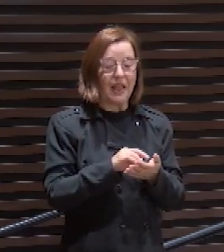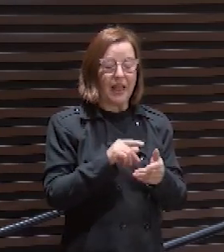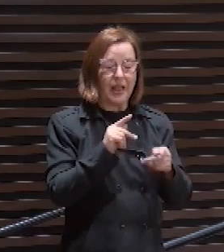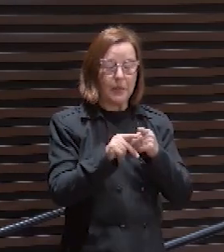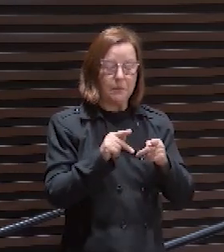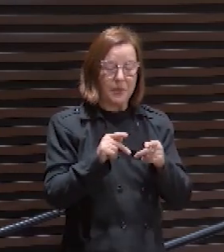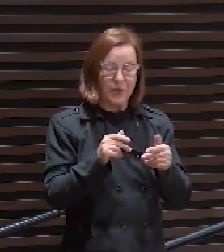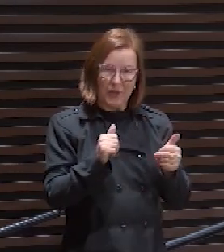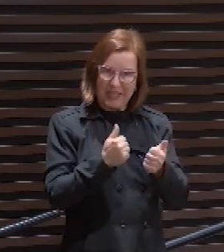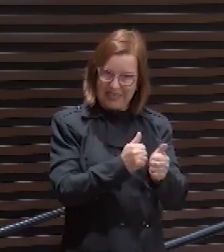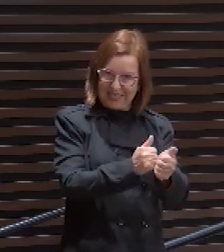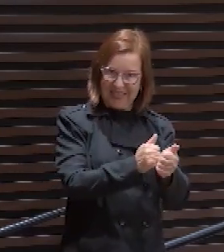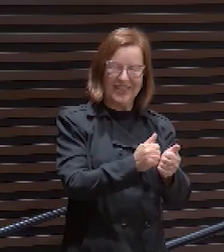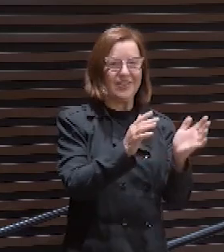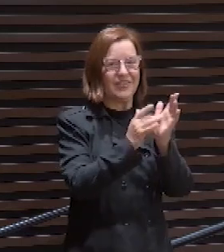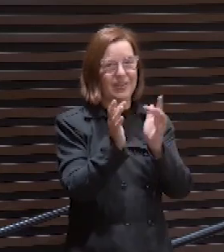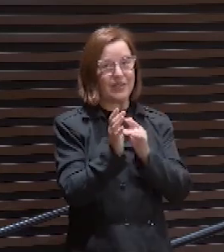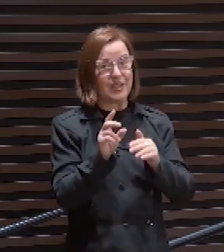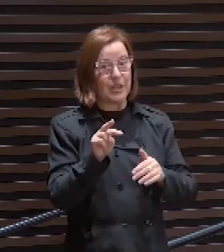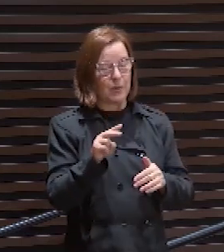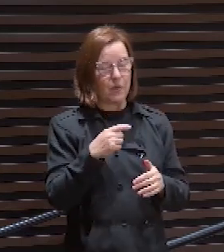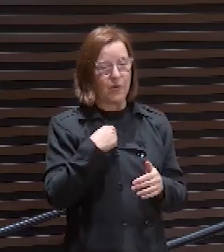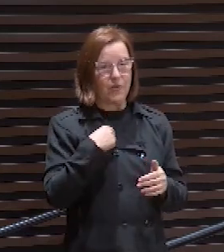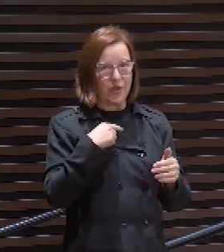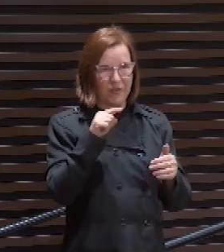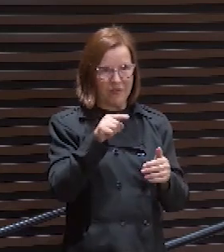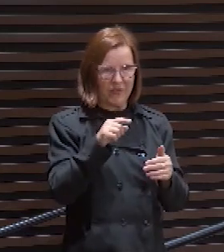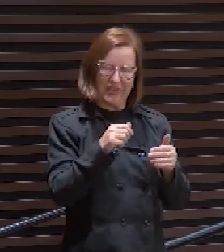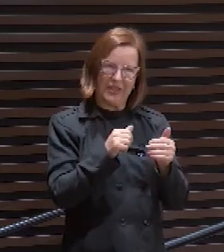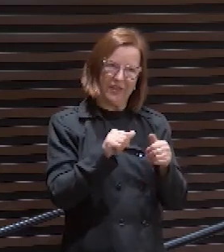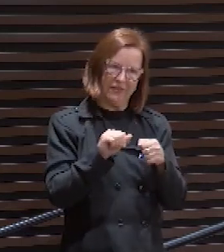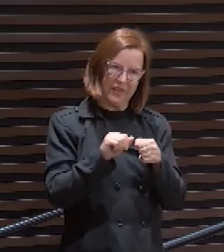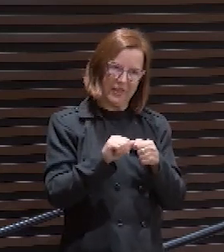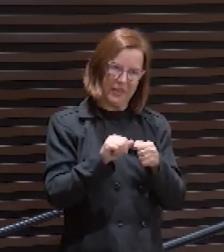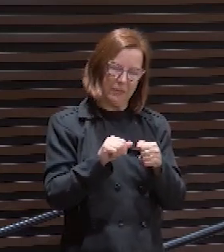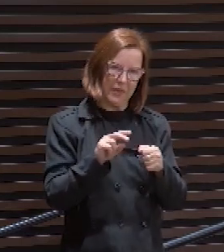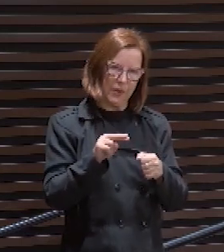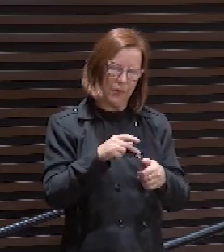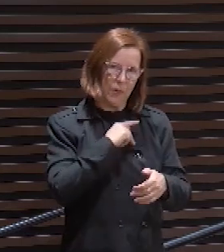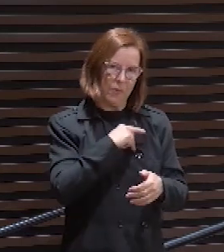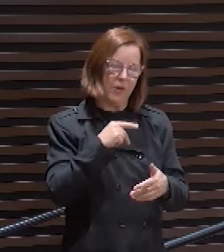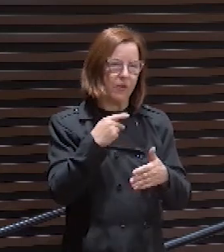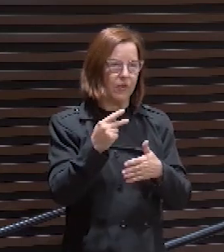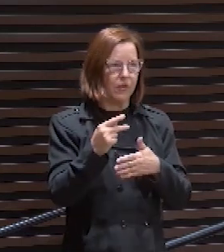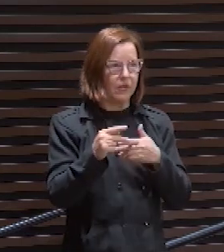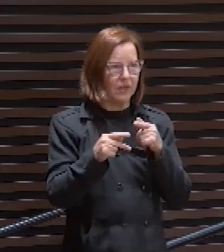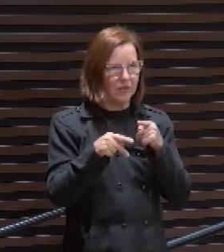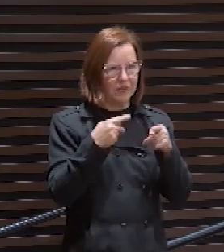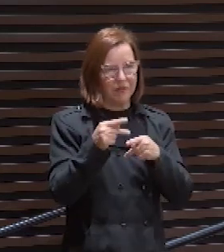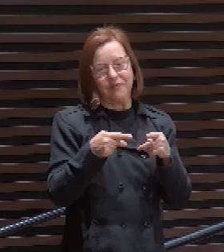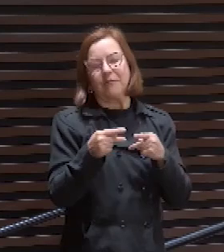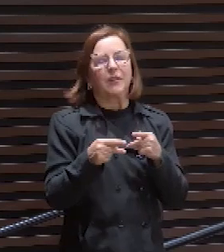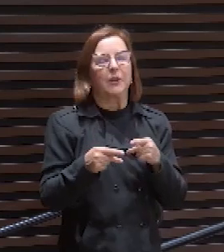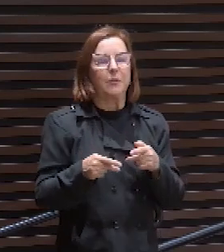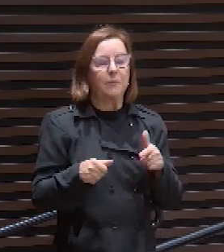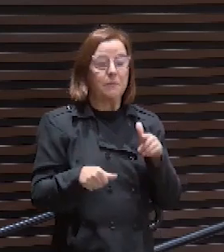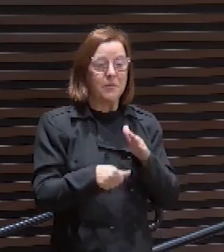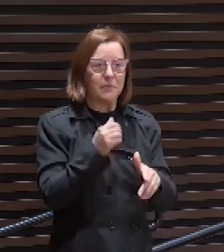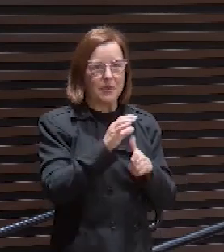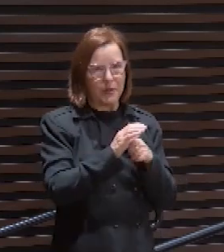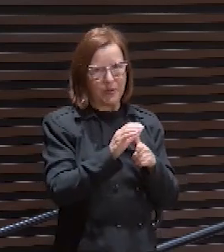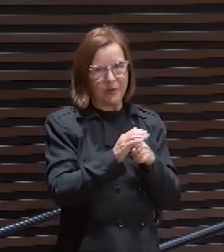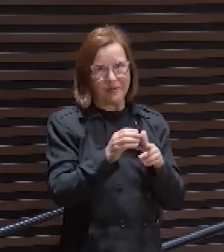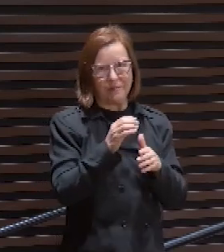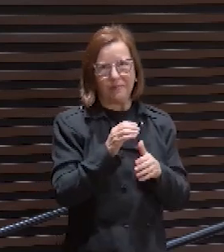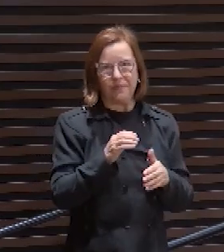você fazemos, como diz Paulo em 1 Coríntios capítulo 11, versículo 1. Sede meus imitadores,